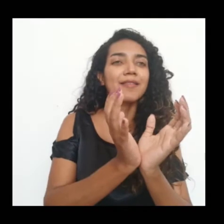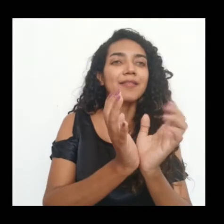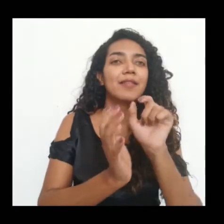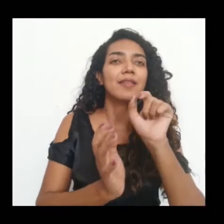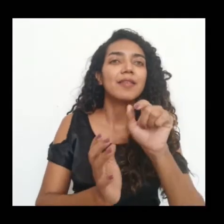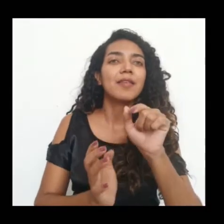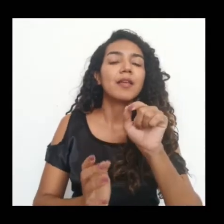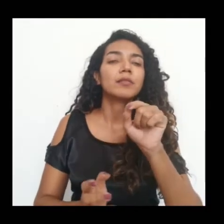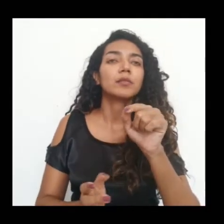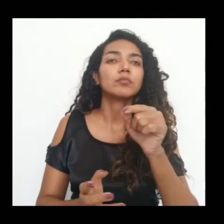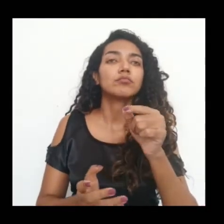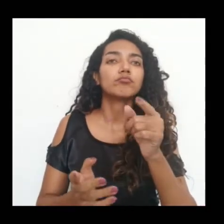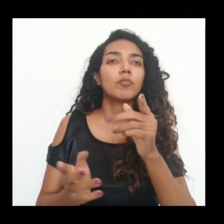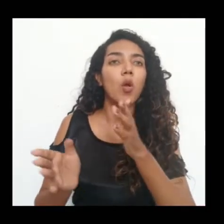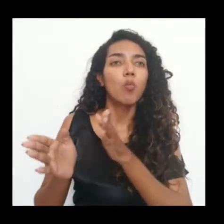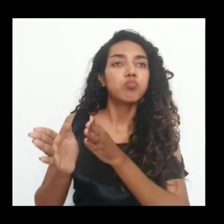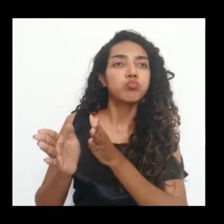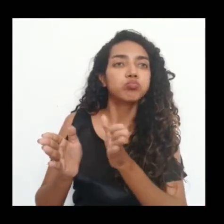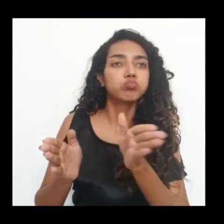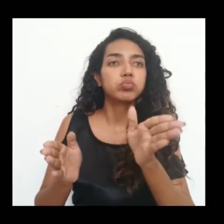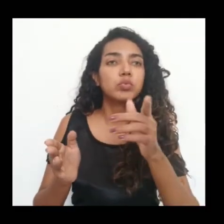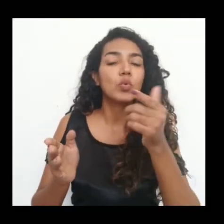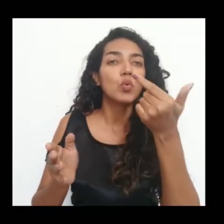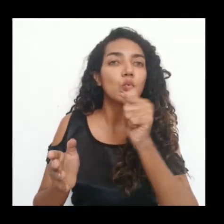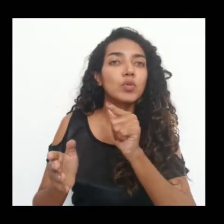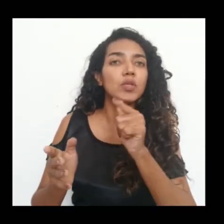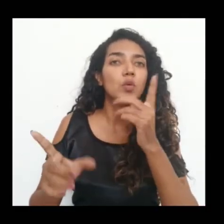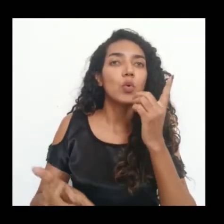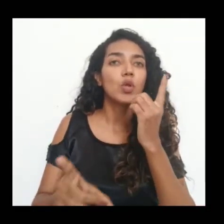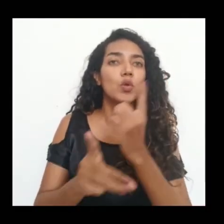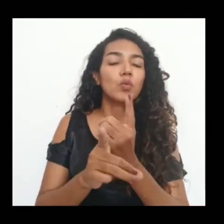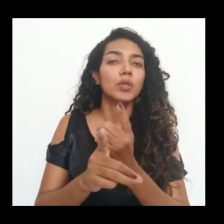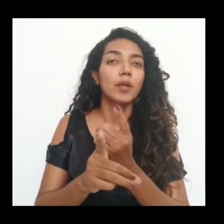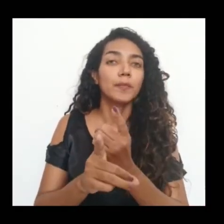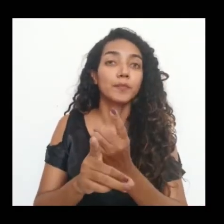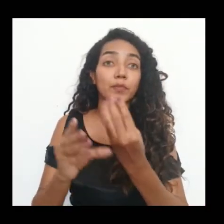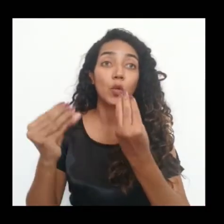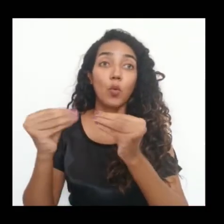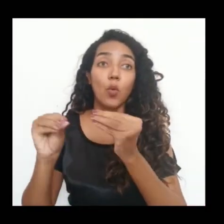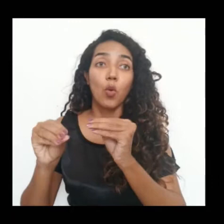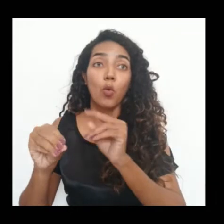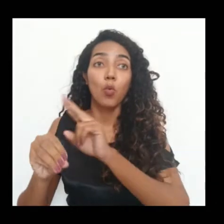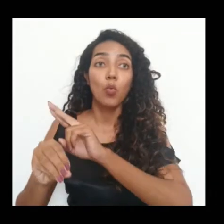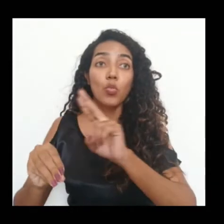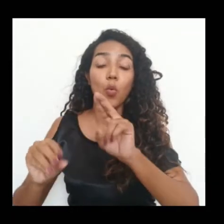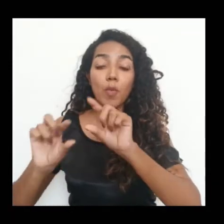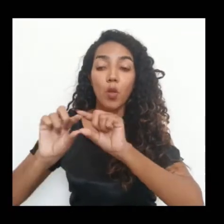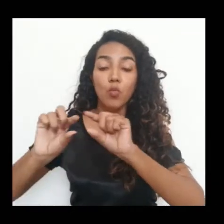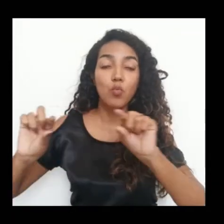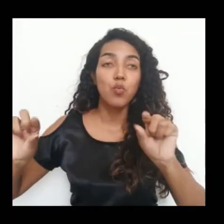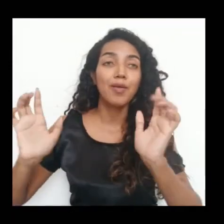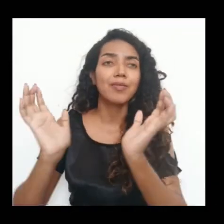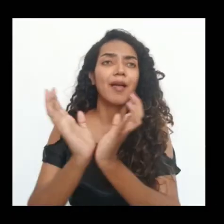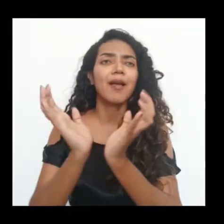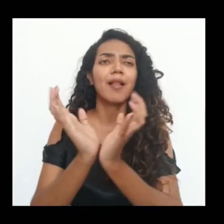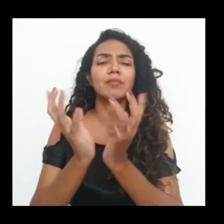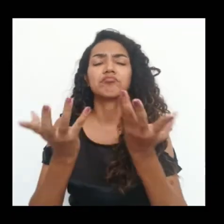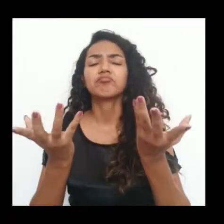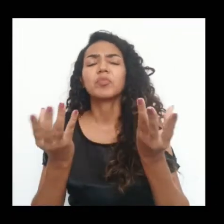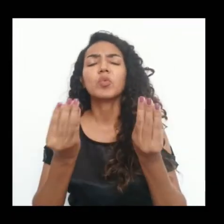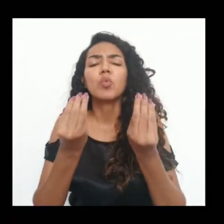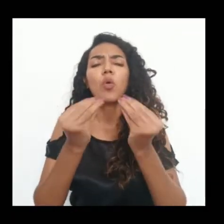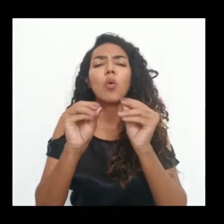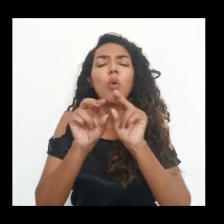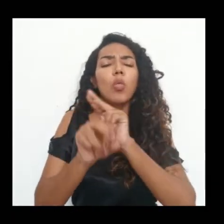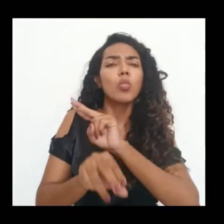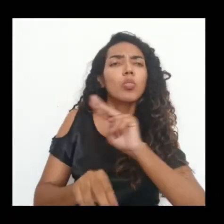conseguir importar este tipo. Import, eu coloco o nome completo da classe. Quando a gente fala colocar o nome completo da classe,